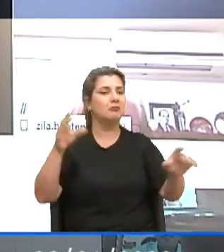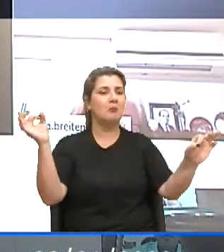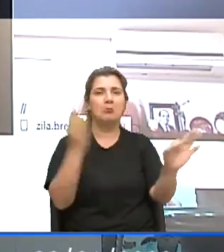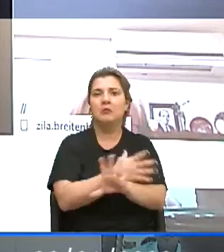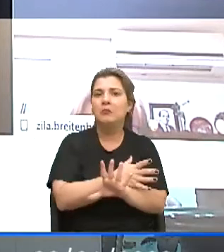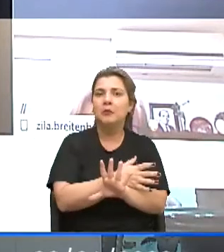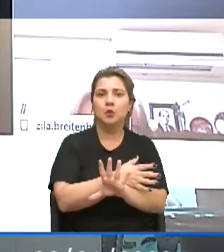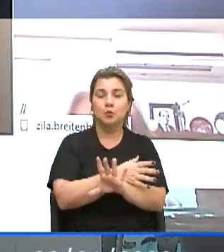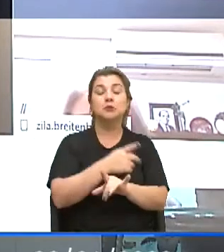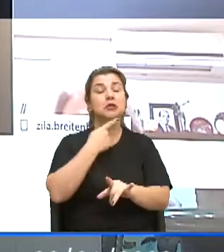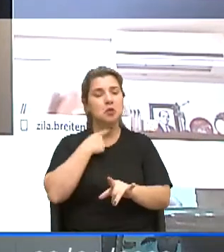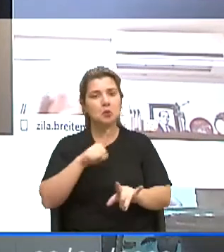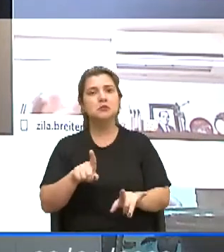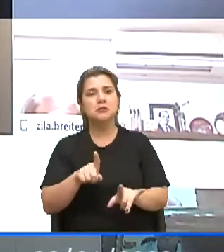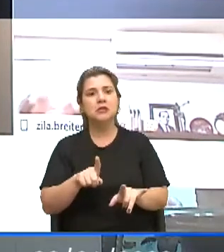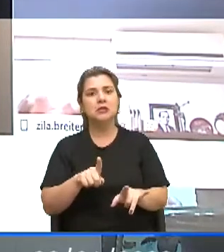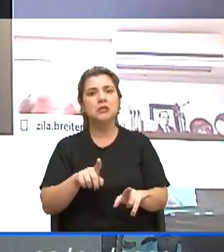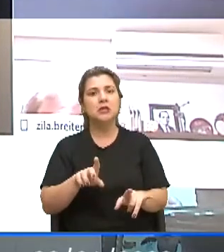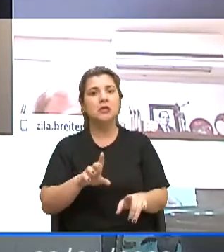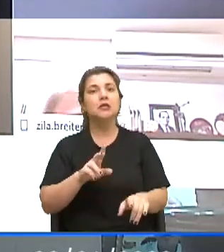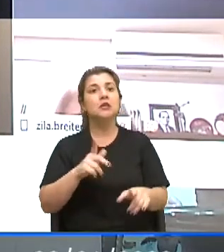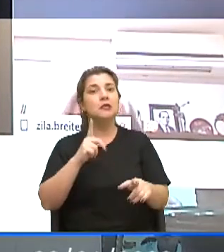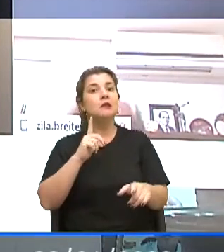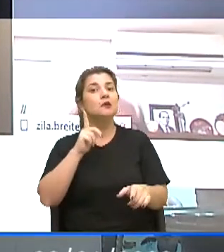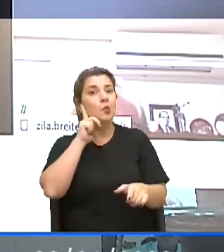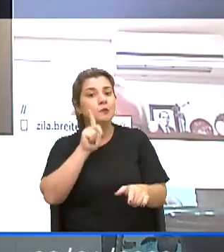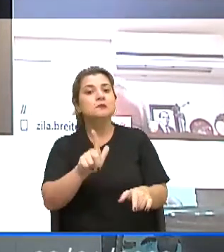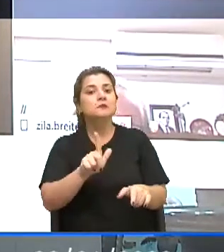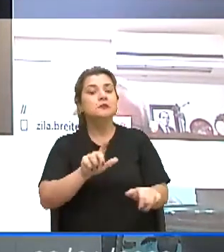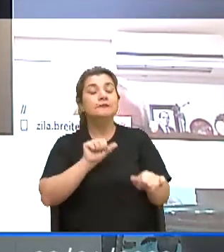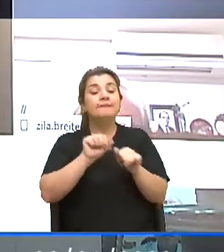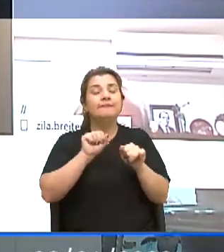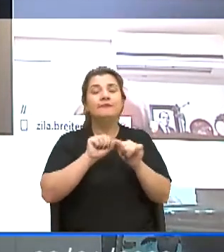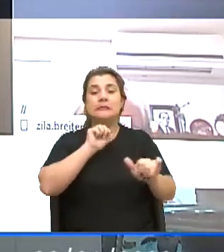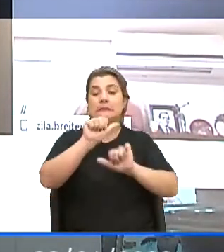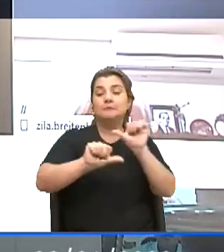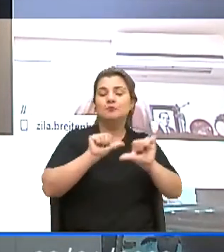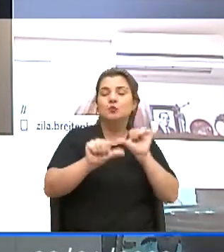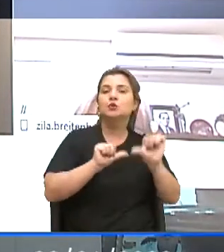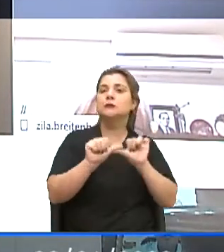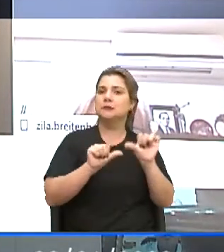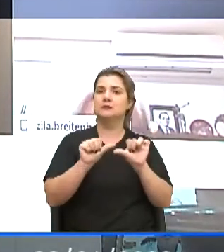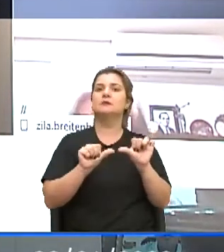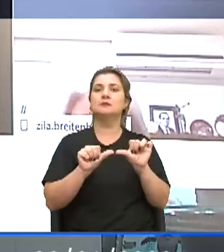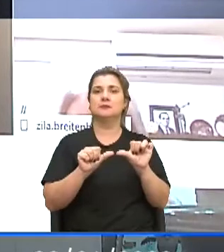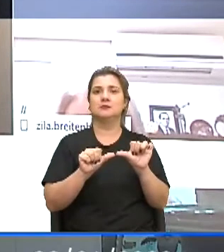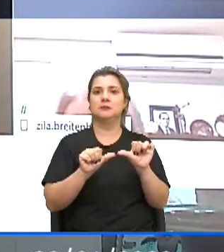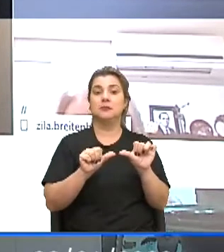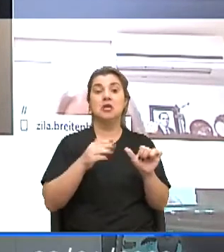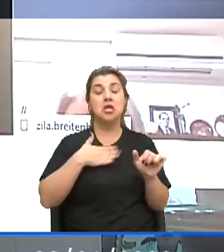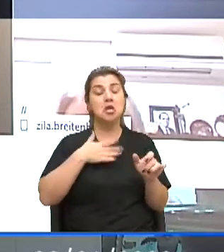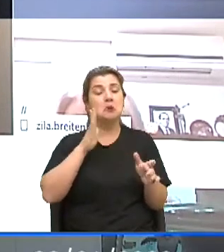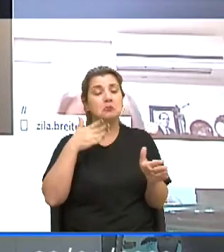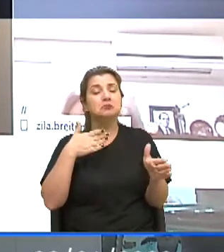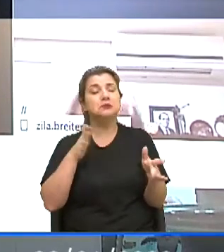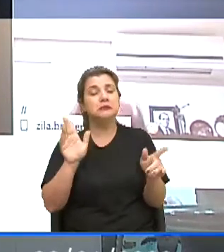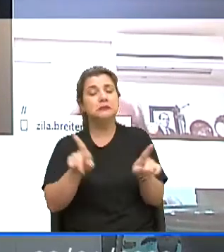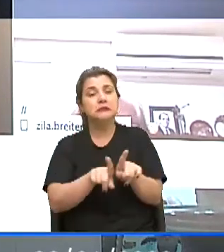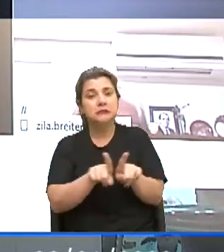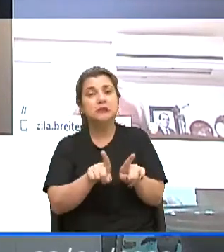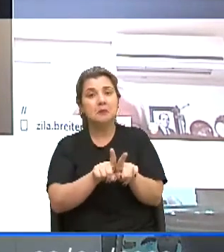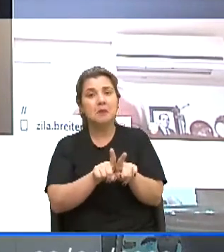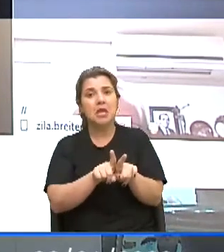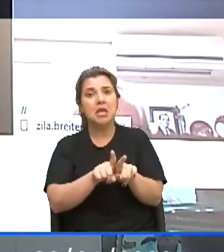aí presente, que a gente pudesse fazer algumas mudanças com isso que a doutora Priscila está colocando. Eu até sugeria também que na questão